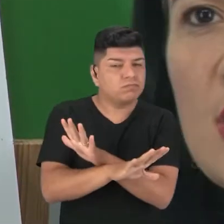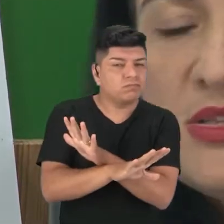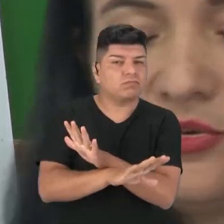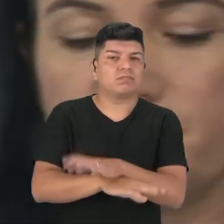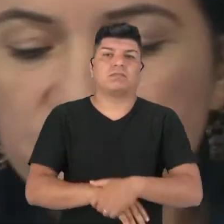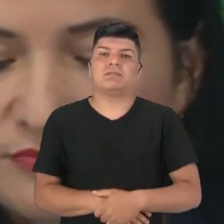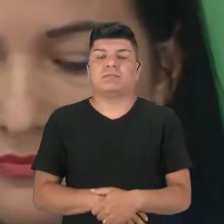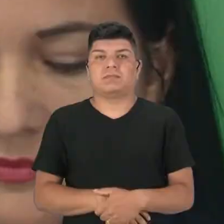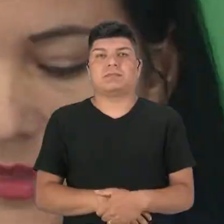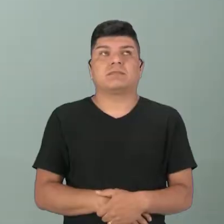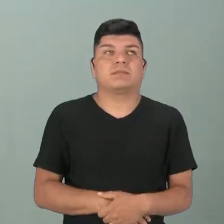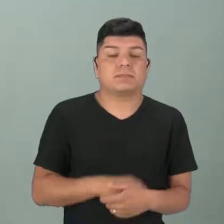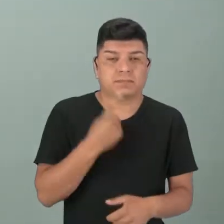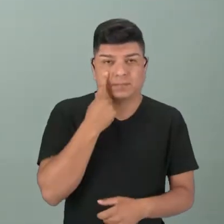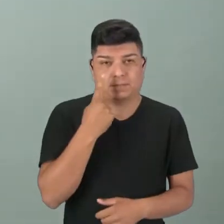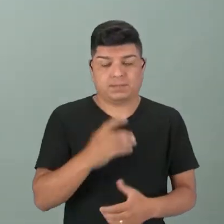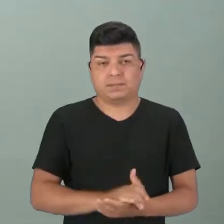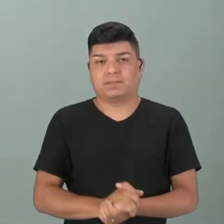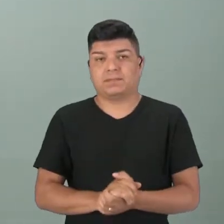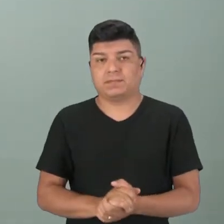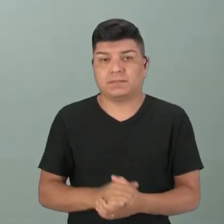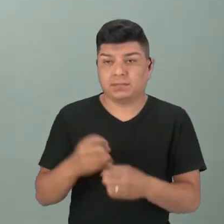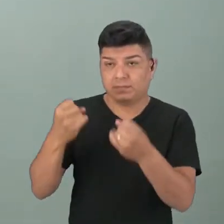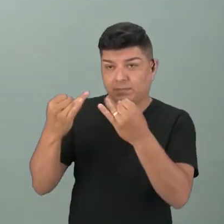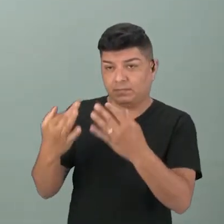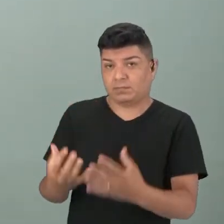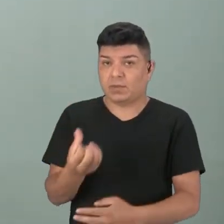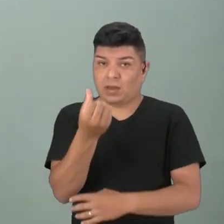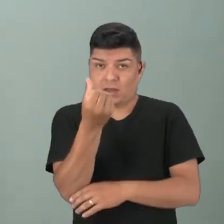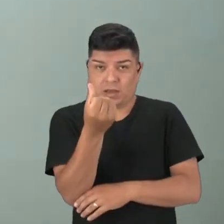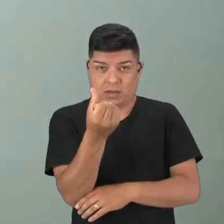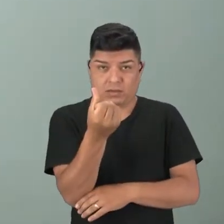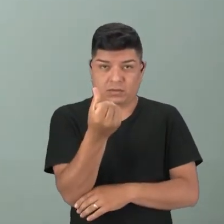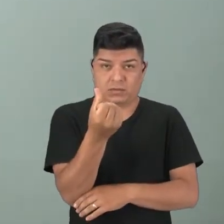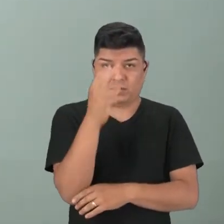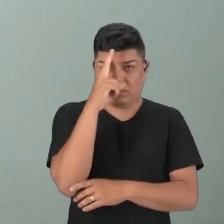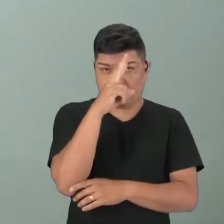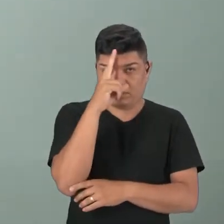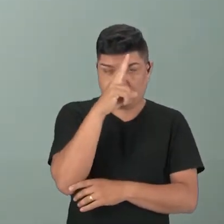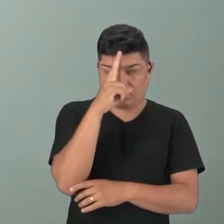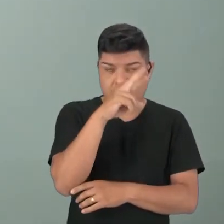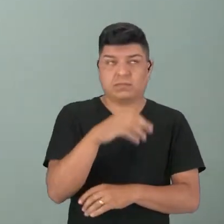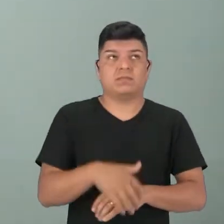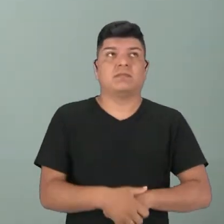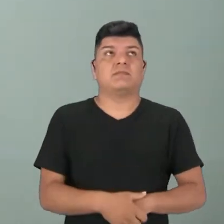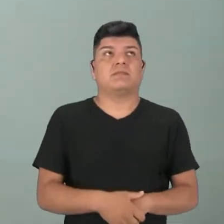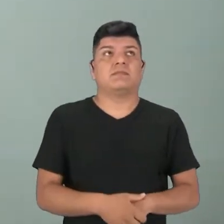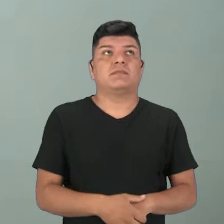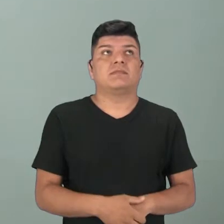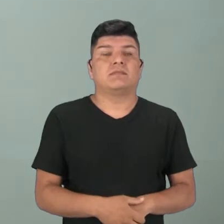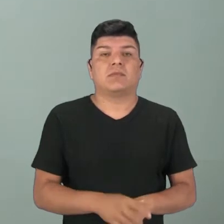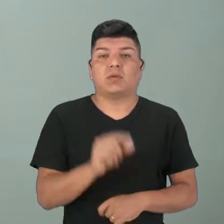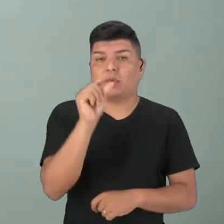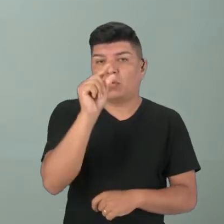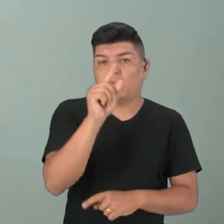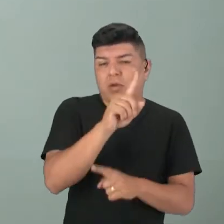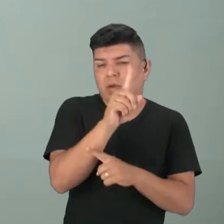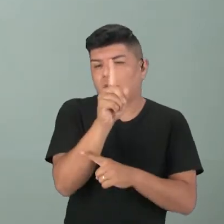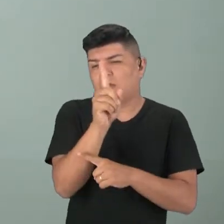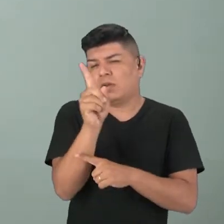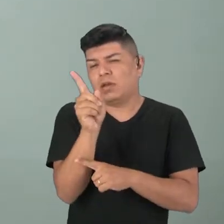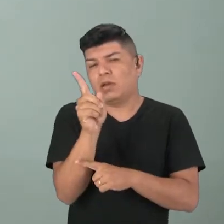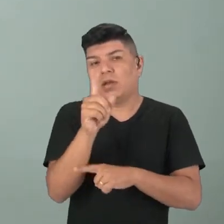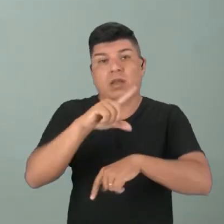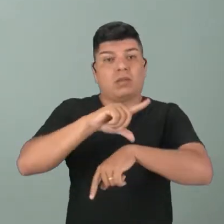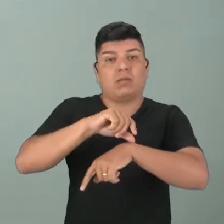Então, olha só. Ele falou 18 horas. Vamos só relembrar aqui. Como eu falei, o ponteiro pequeno marca as horas. Então, ele vai marcando